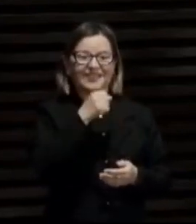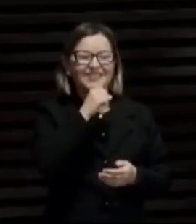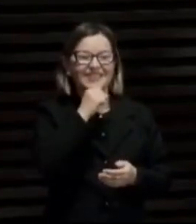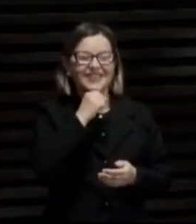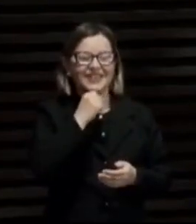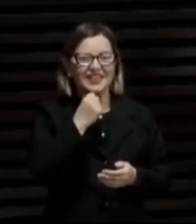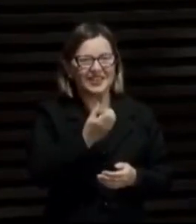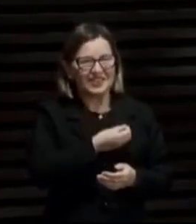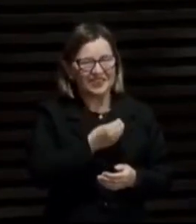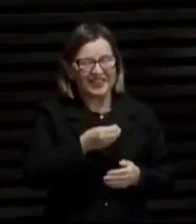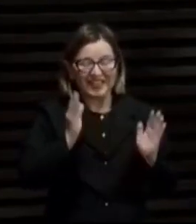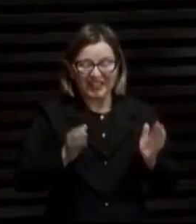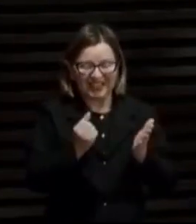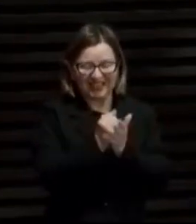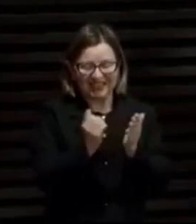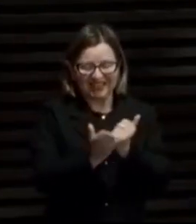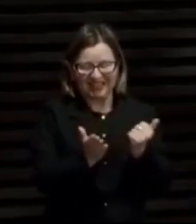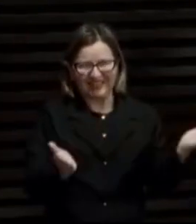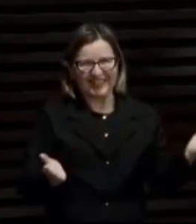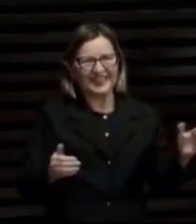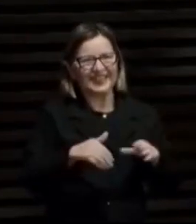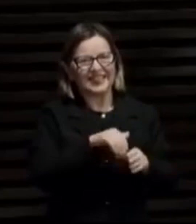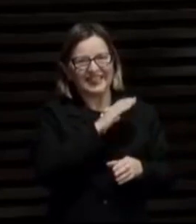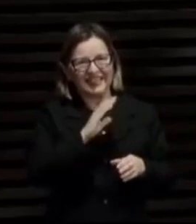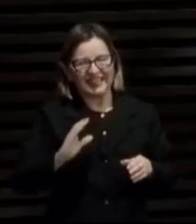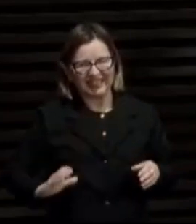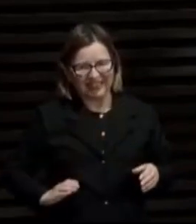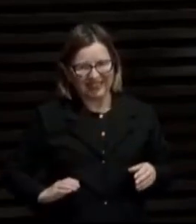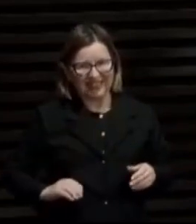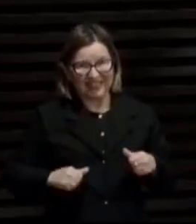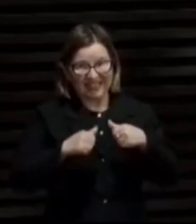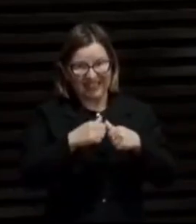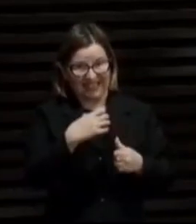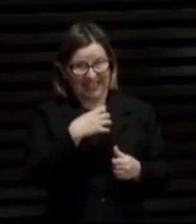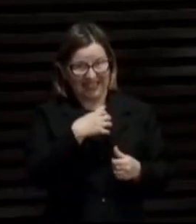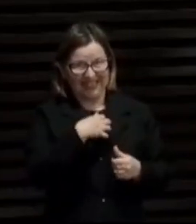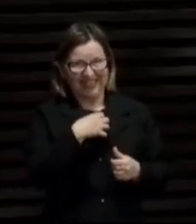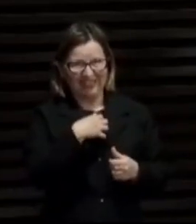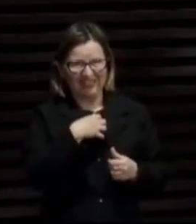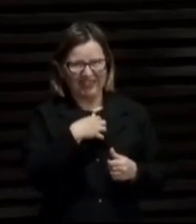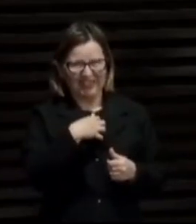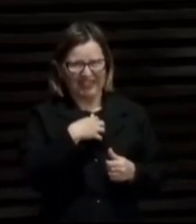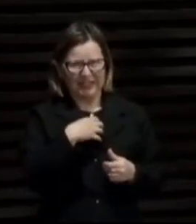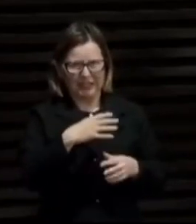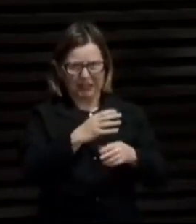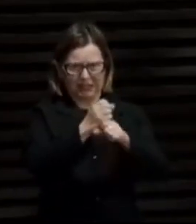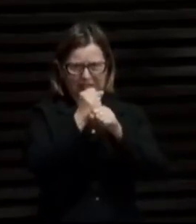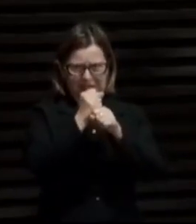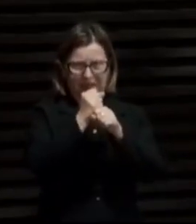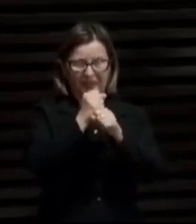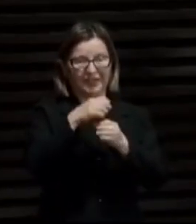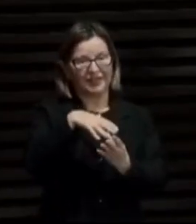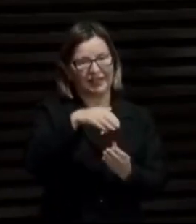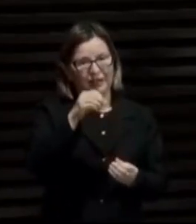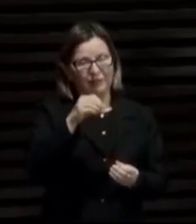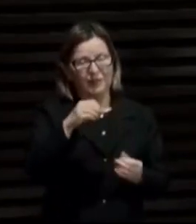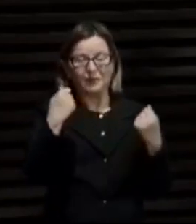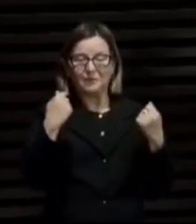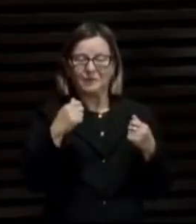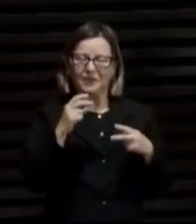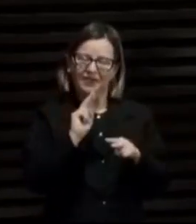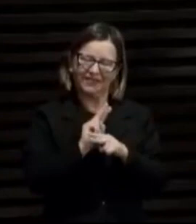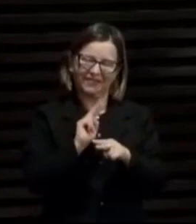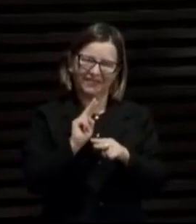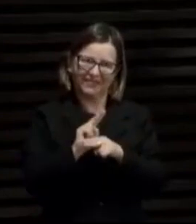com Cristo, mas essa natureza que está apegada à alma, ela precisa ser tratada.